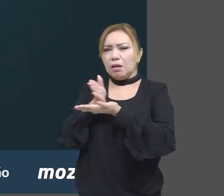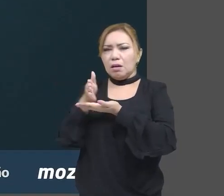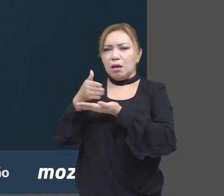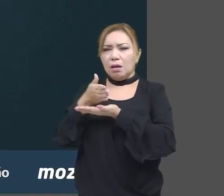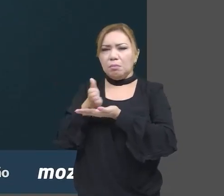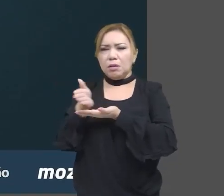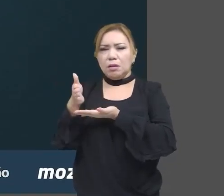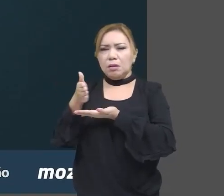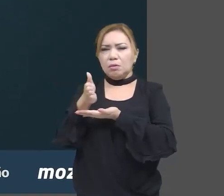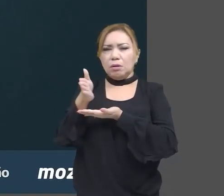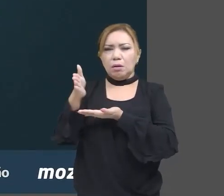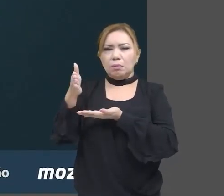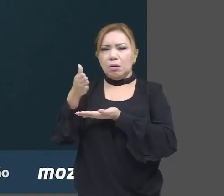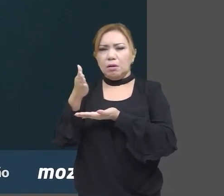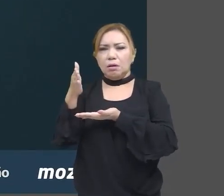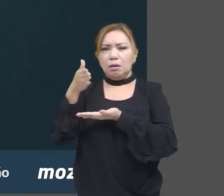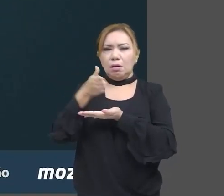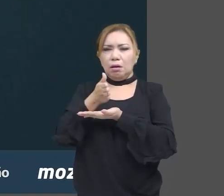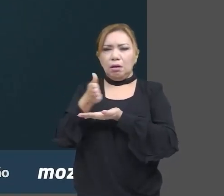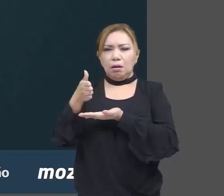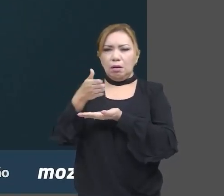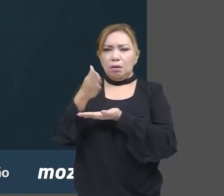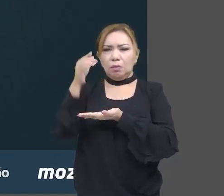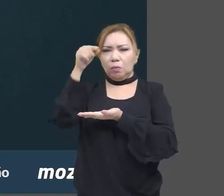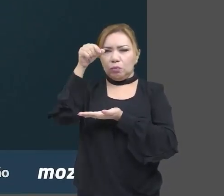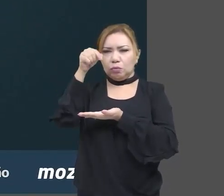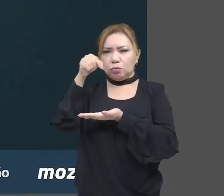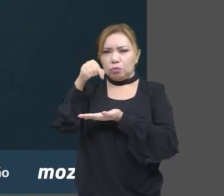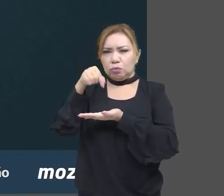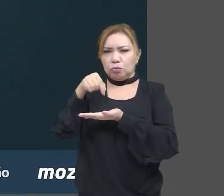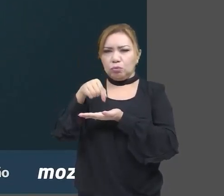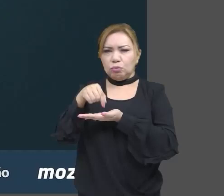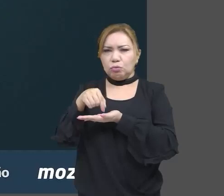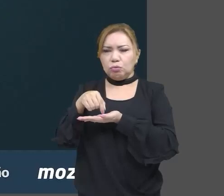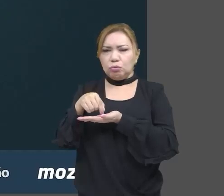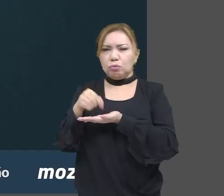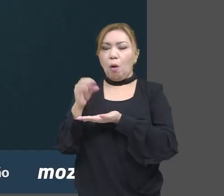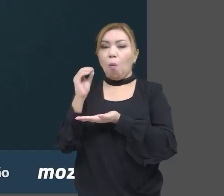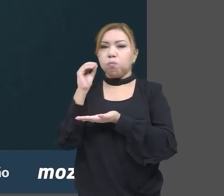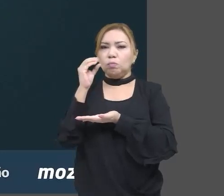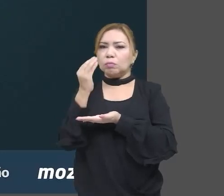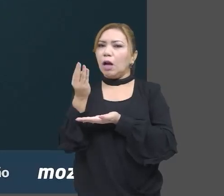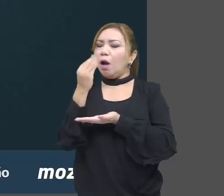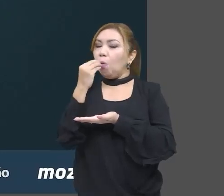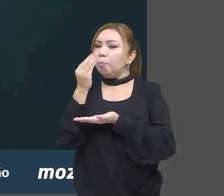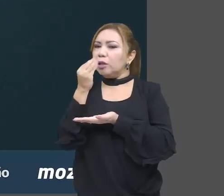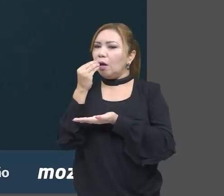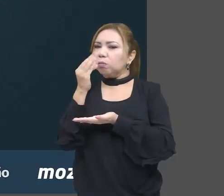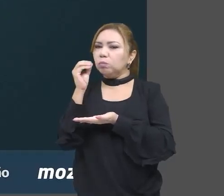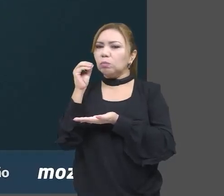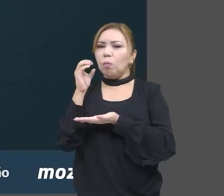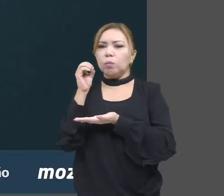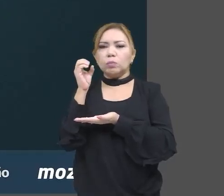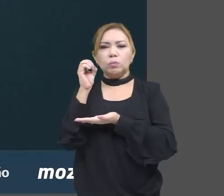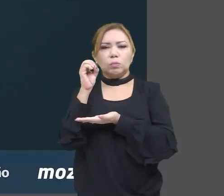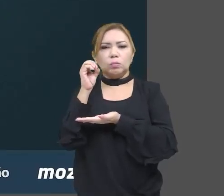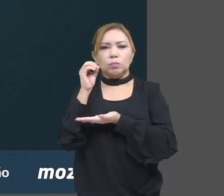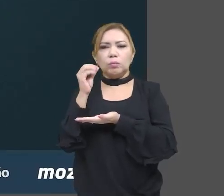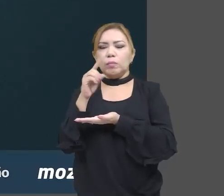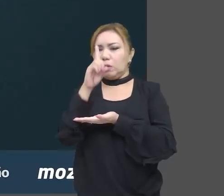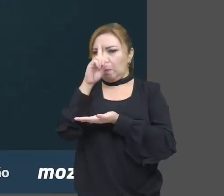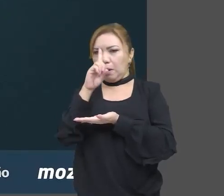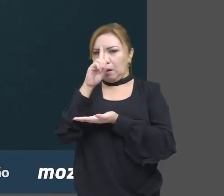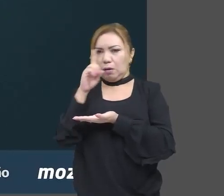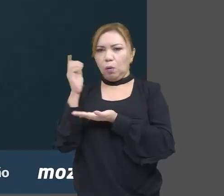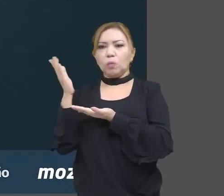bolo alimentar, quando nós comemos, e então ele se transforma em um bolo, que é depois de ele ser mastigado, e a saliva